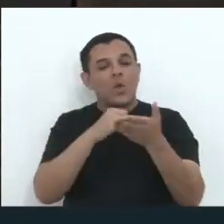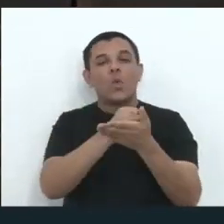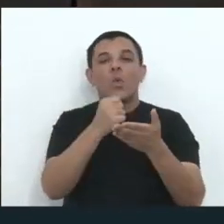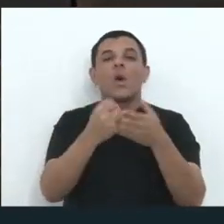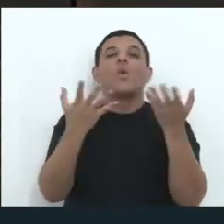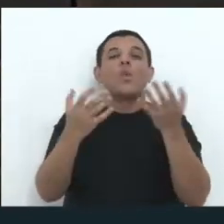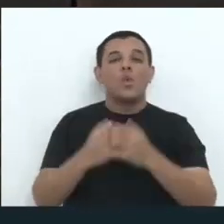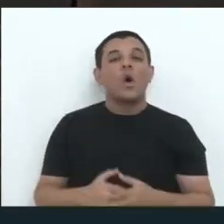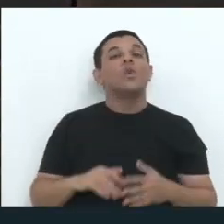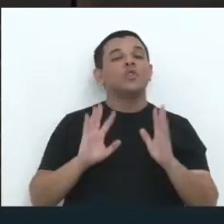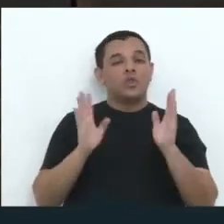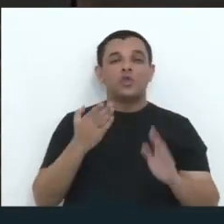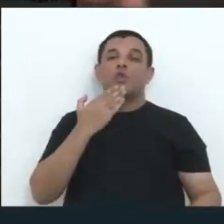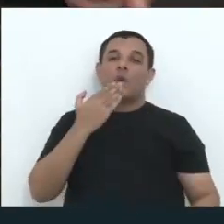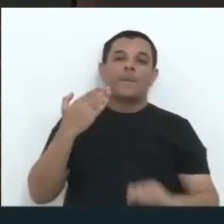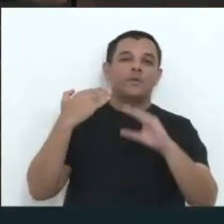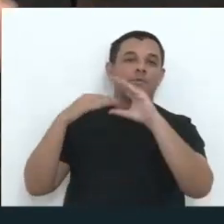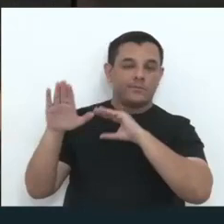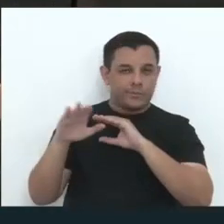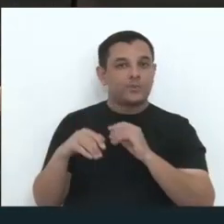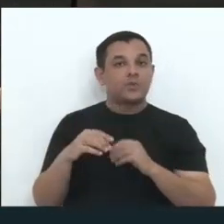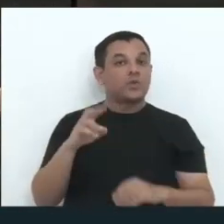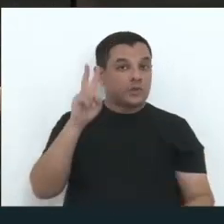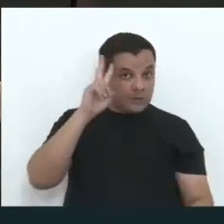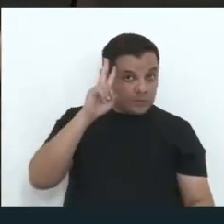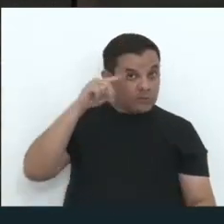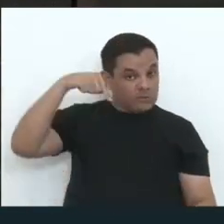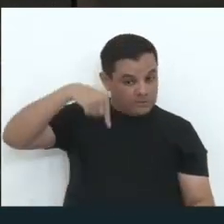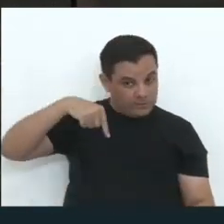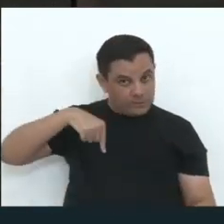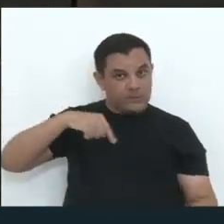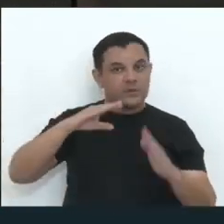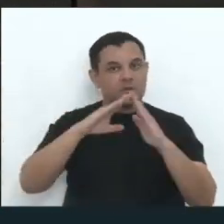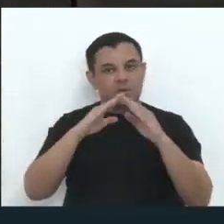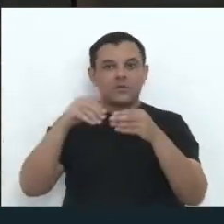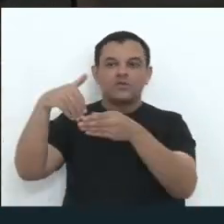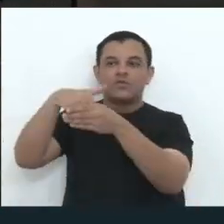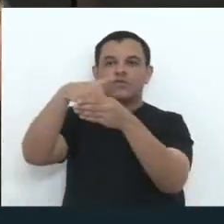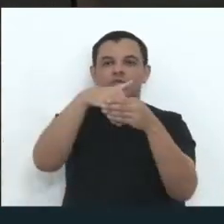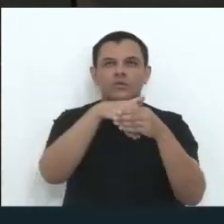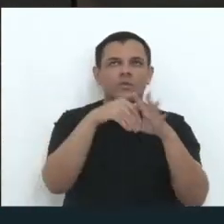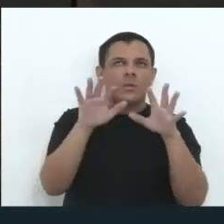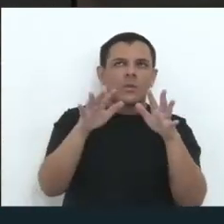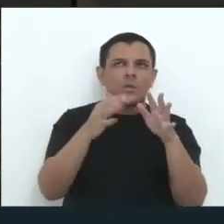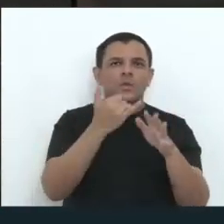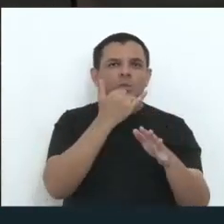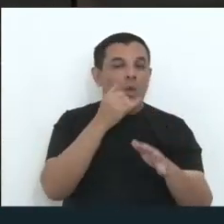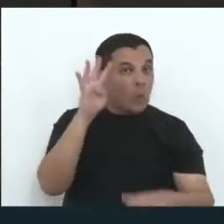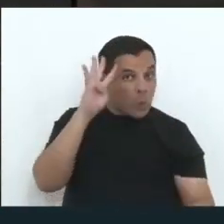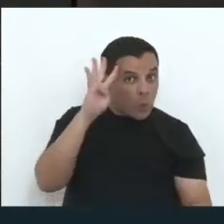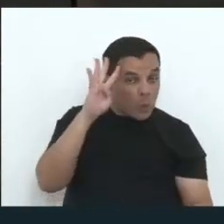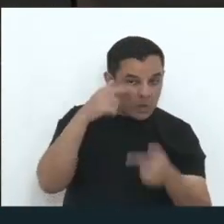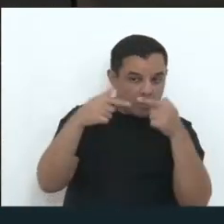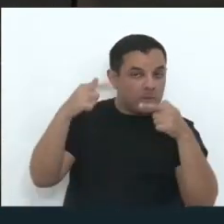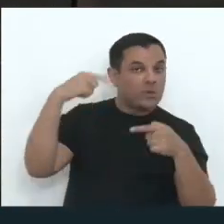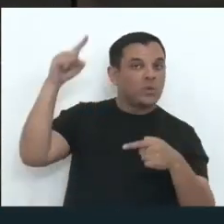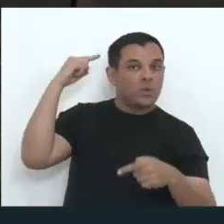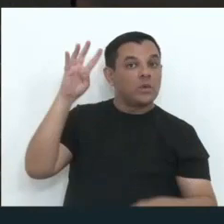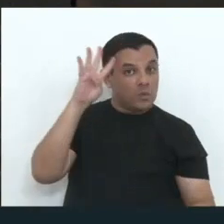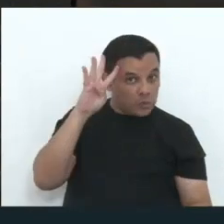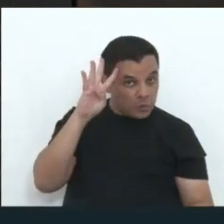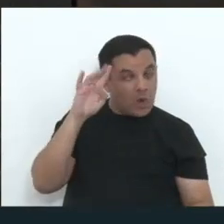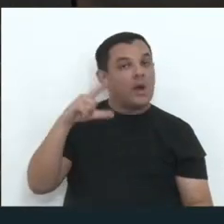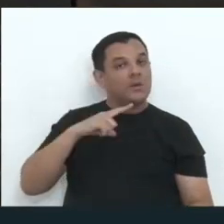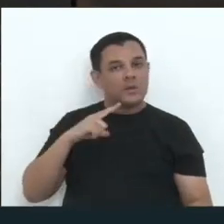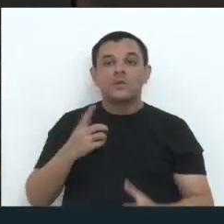que foi deliberado na segunda-feira aqui nessa casa aqui, na quarta-feira da outra semana, querendo saber sobre